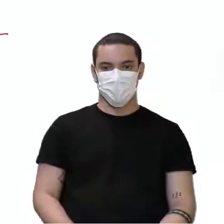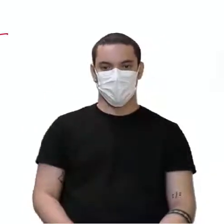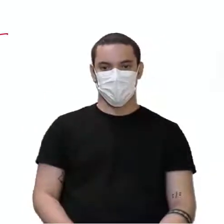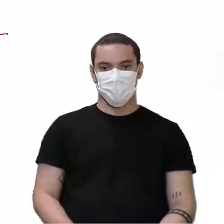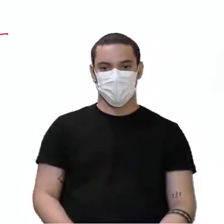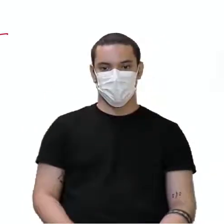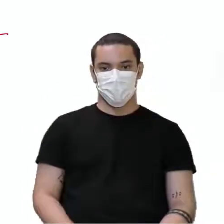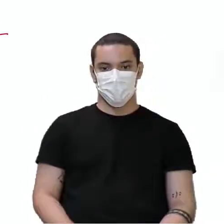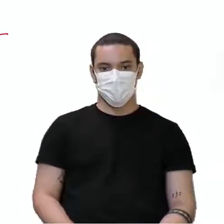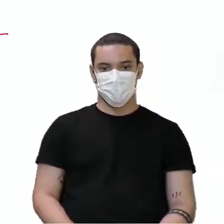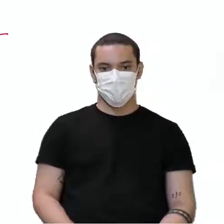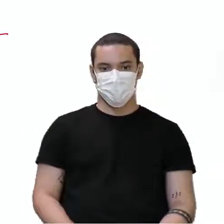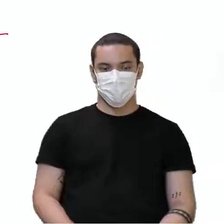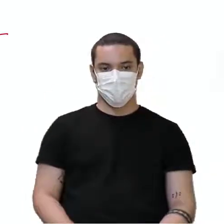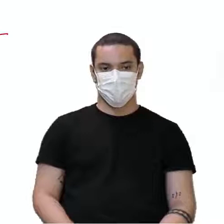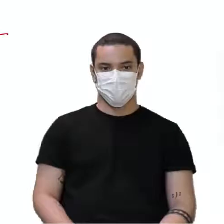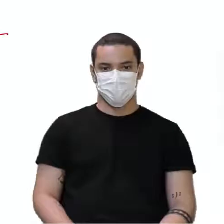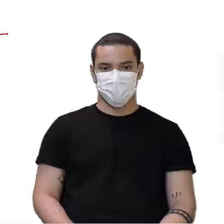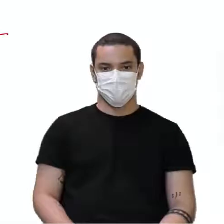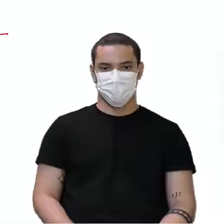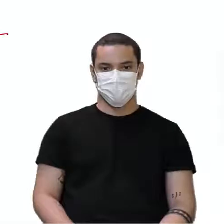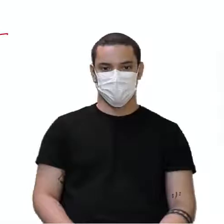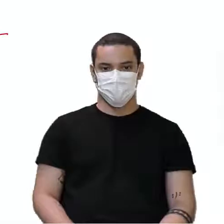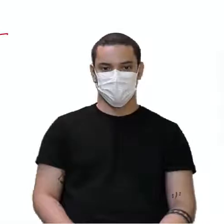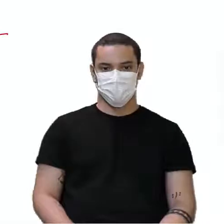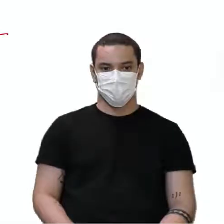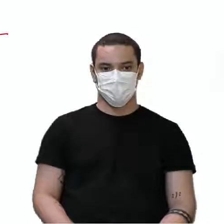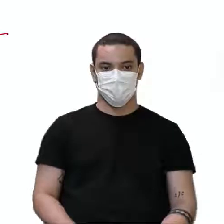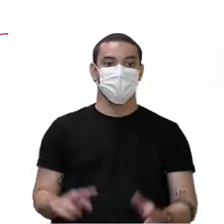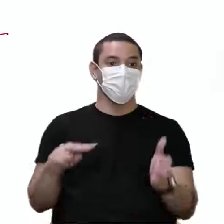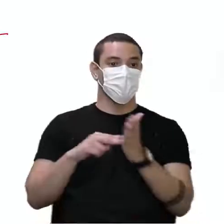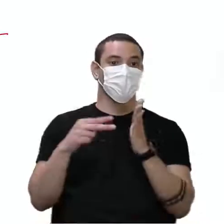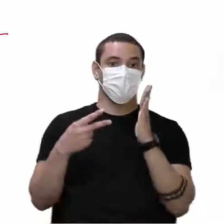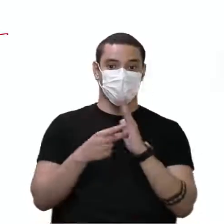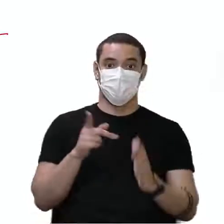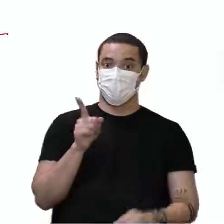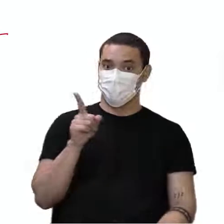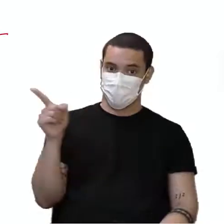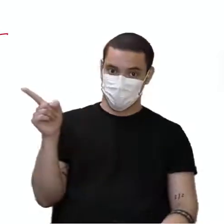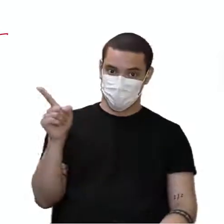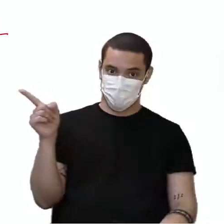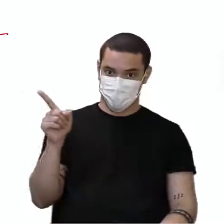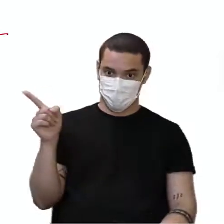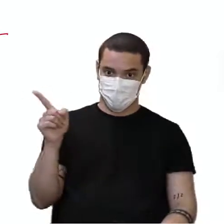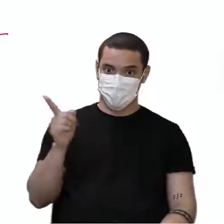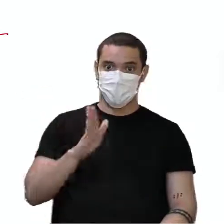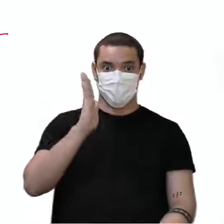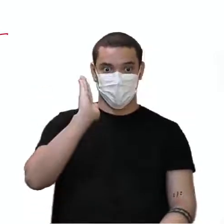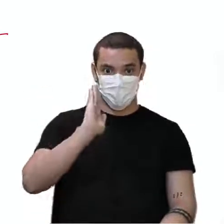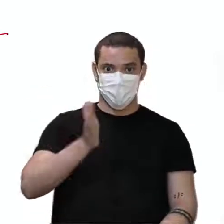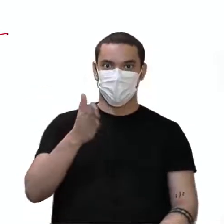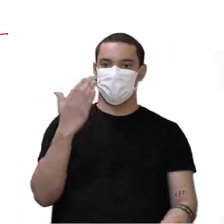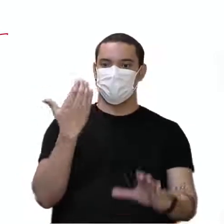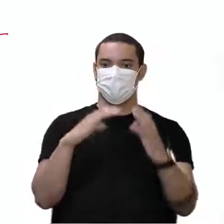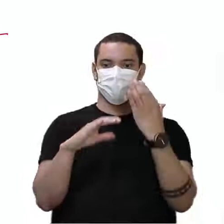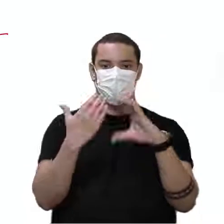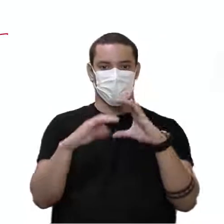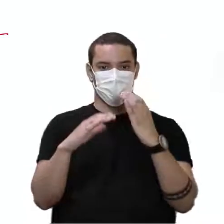sung in public many times. Ou seja, ele já cantou,